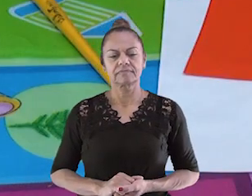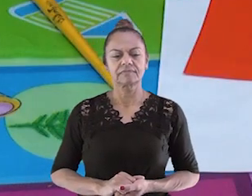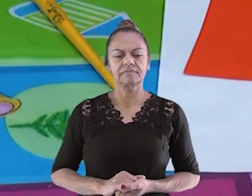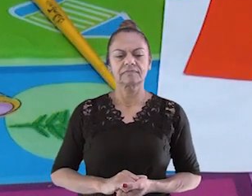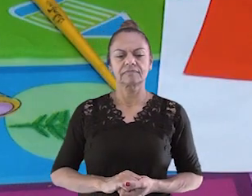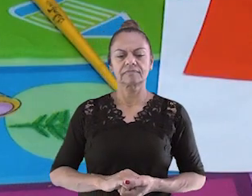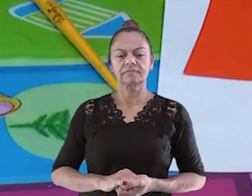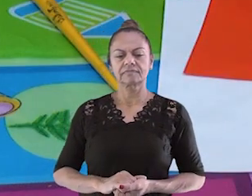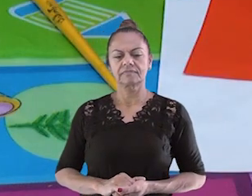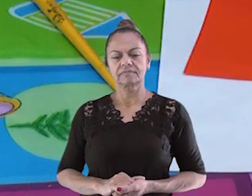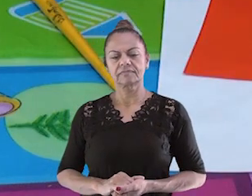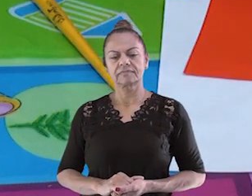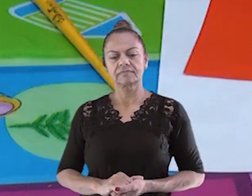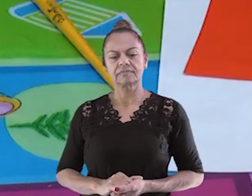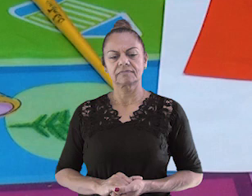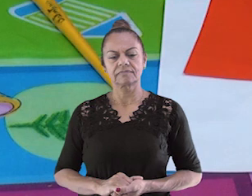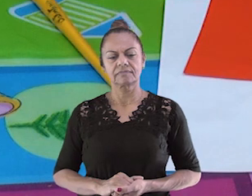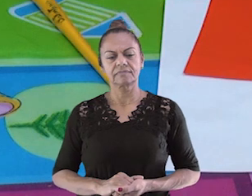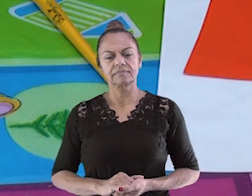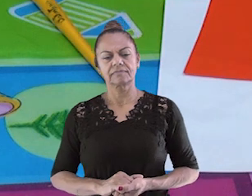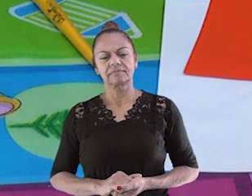cortar.